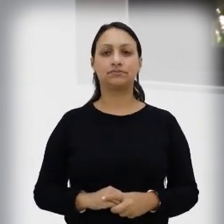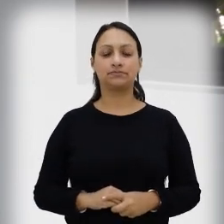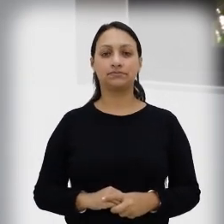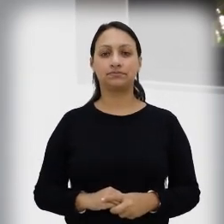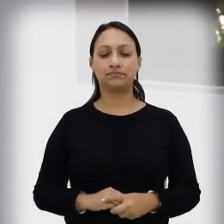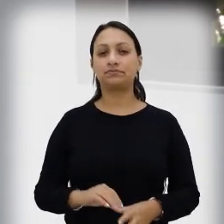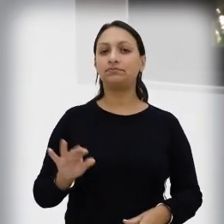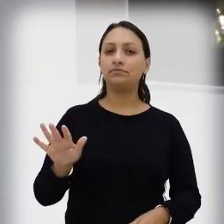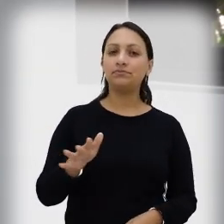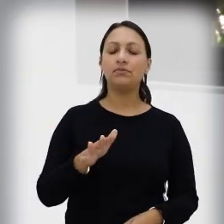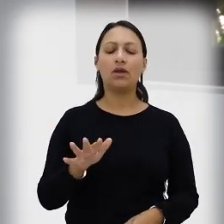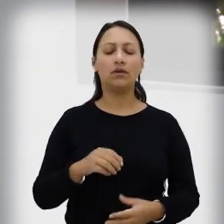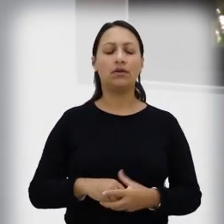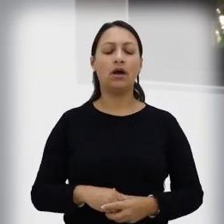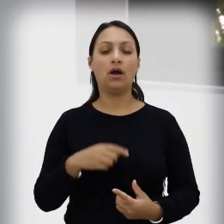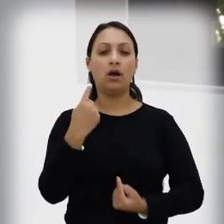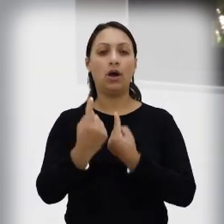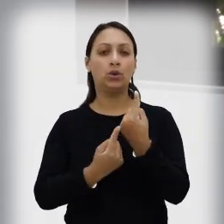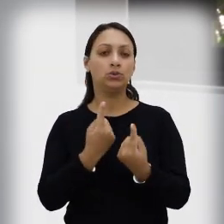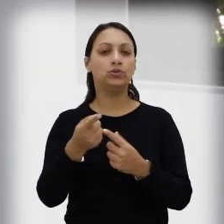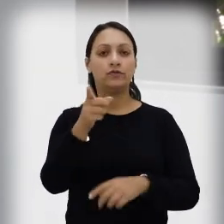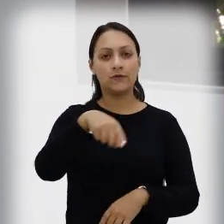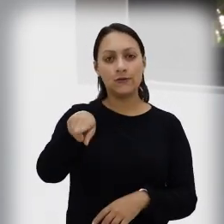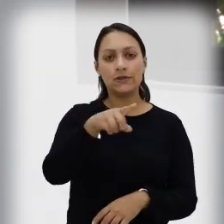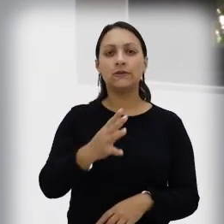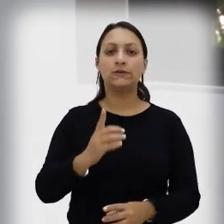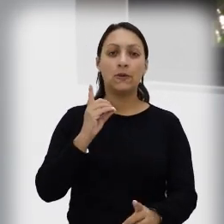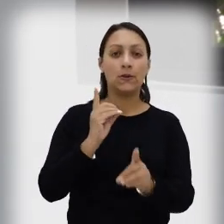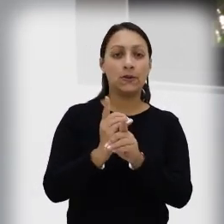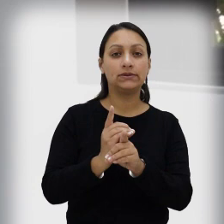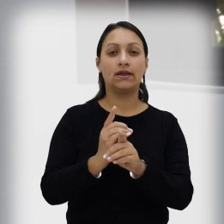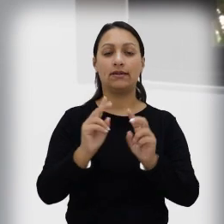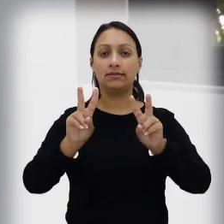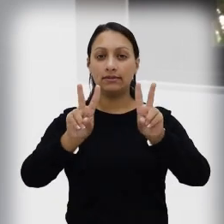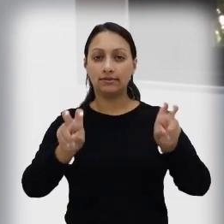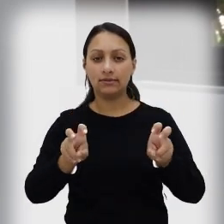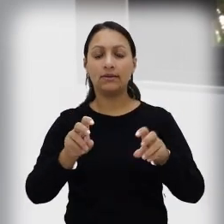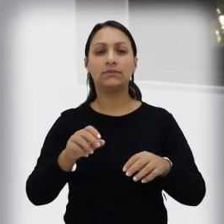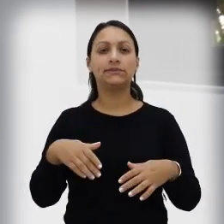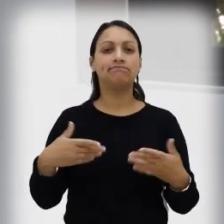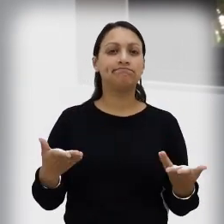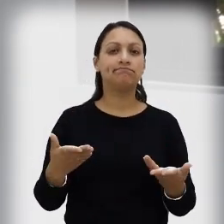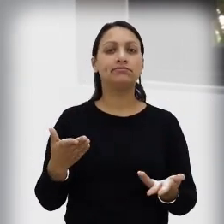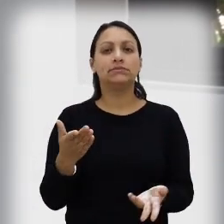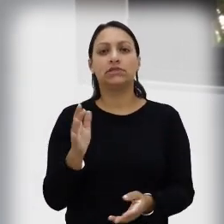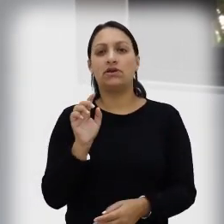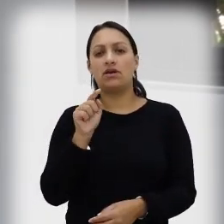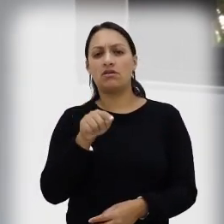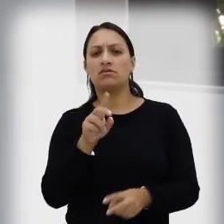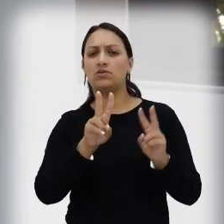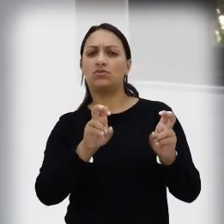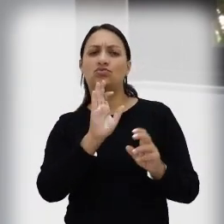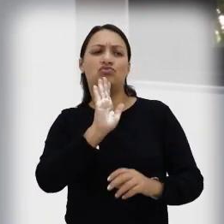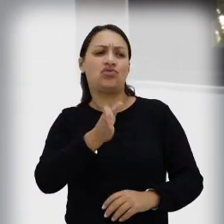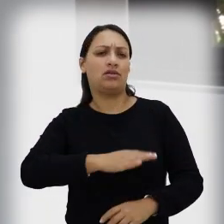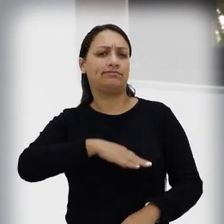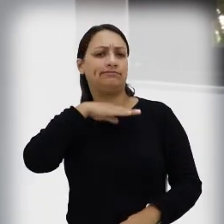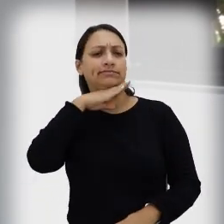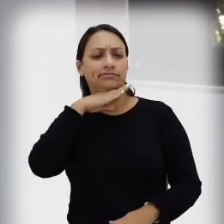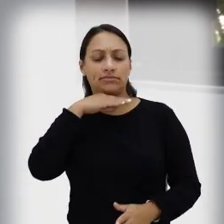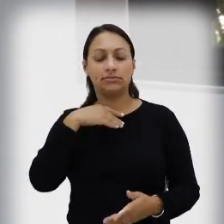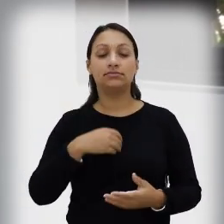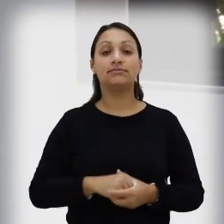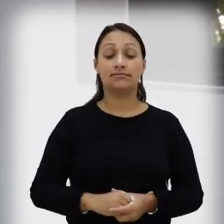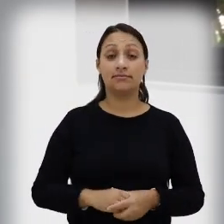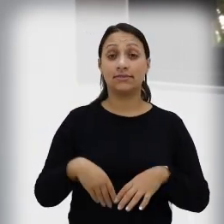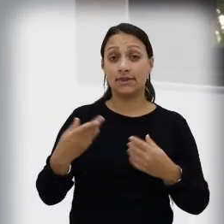Muito provavelmente, né, alguns de vocês vão encontrar aqui alguns temas que, poxa, para mim esse tema já está superado. E aí